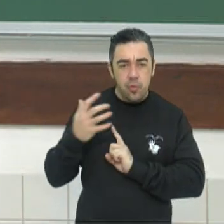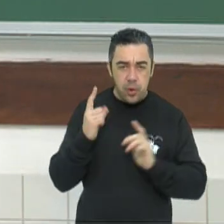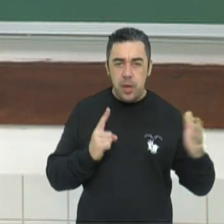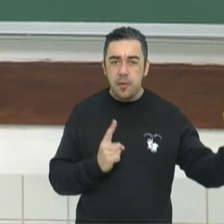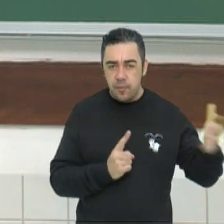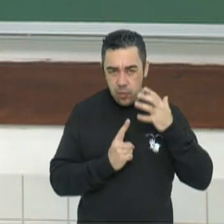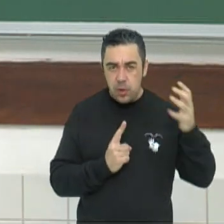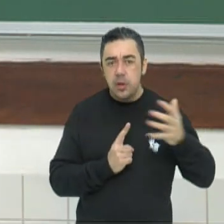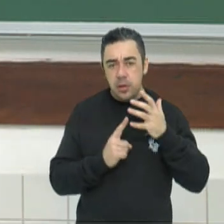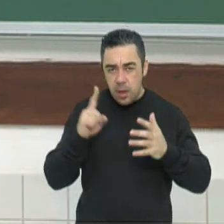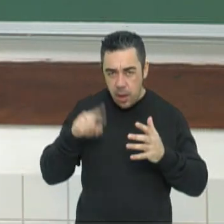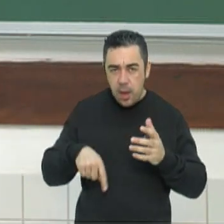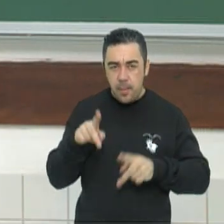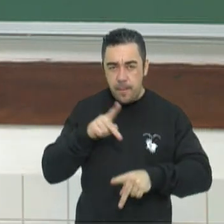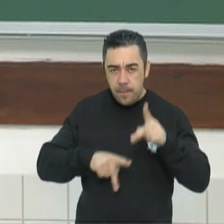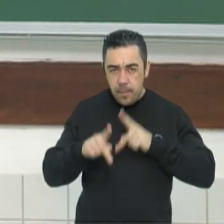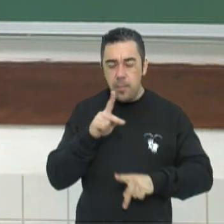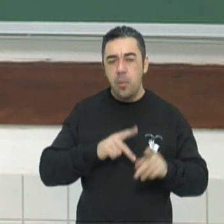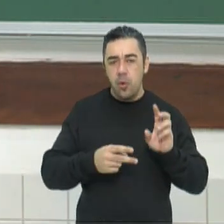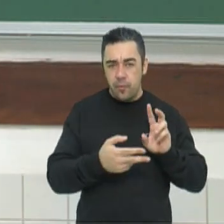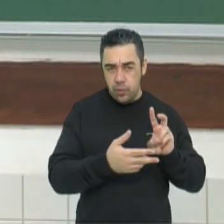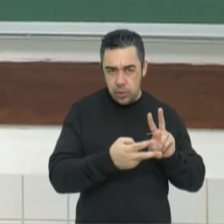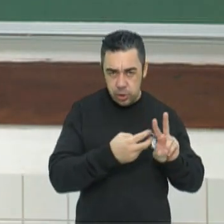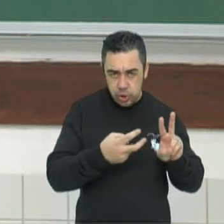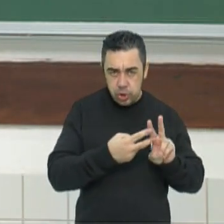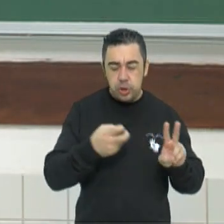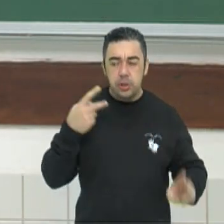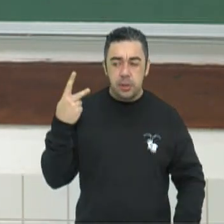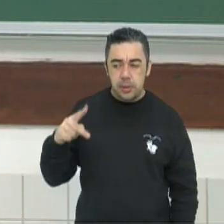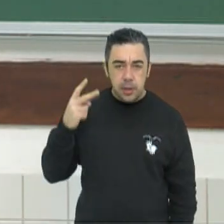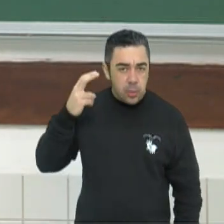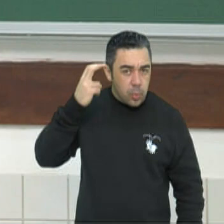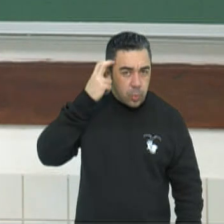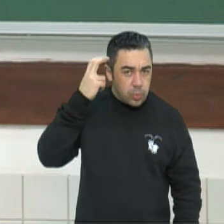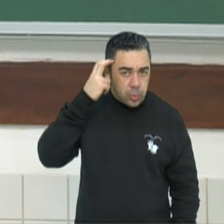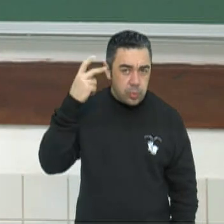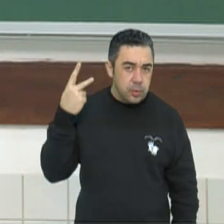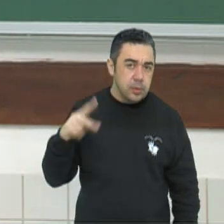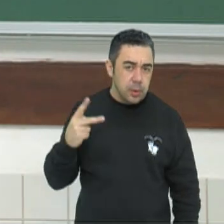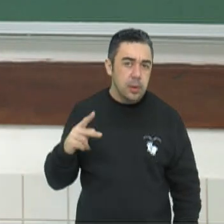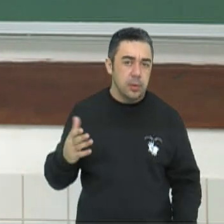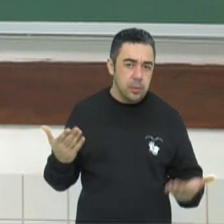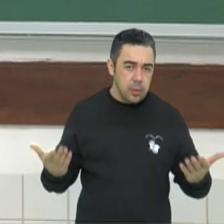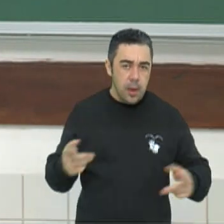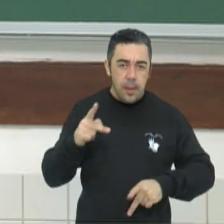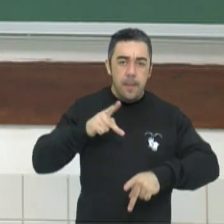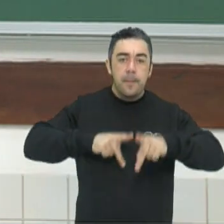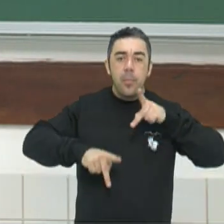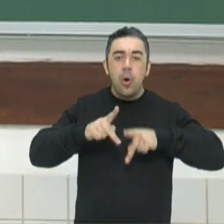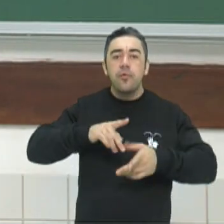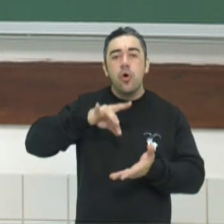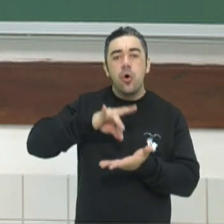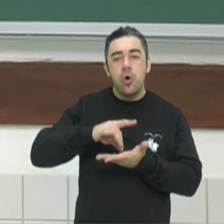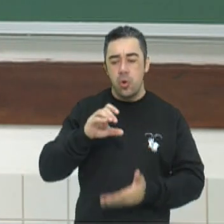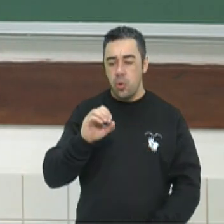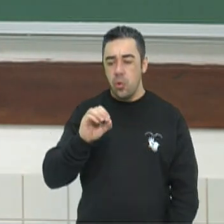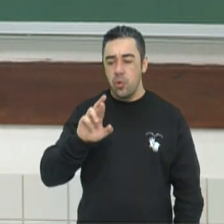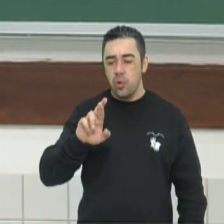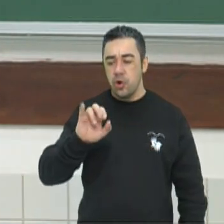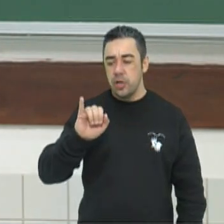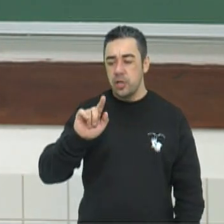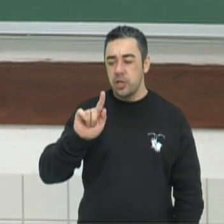paranaense, tem de contribuição da cultura indígena, que nós chamamos de povos originários.